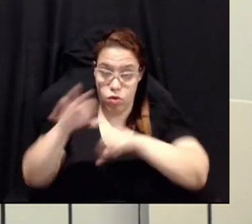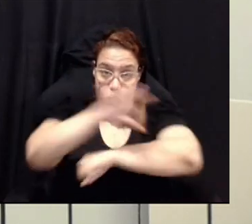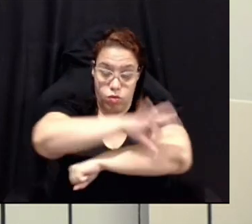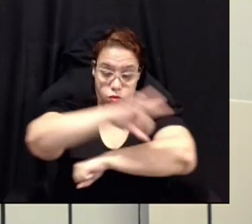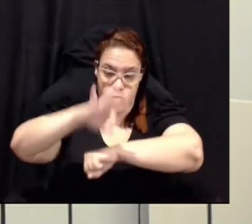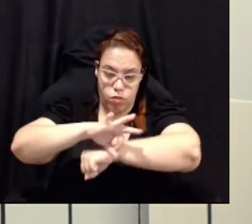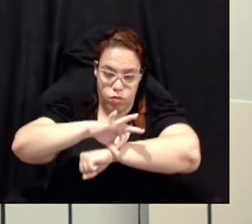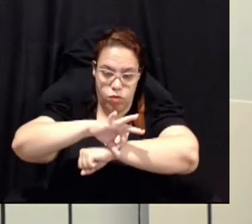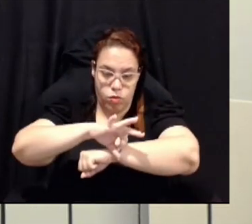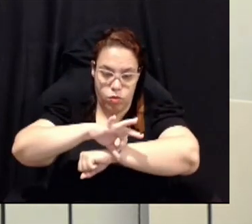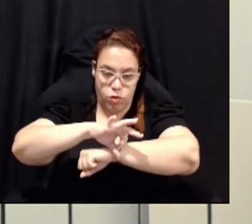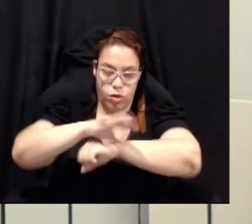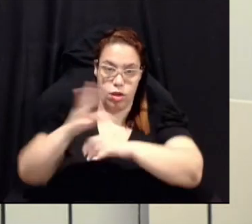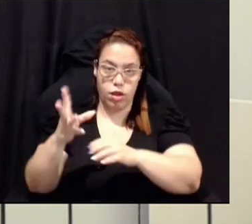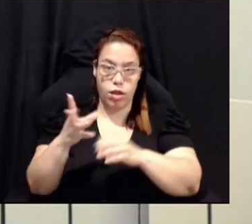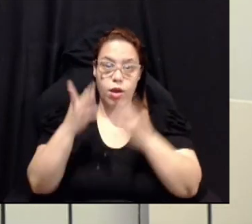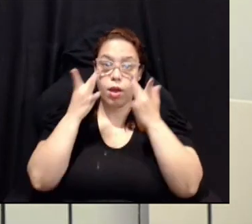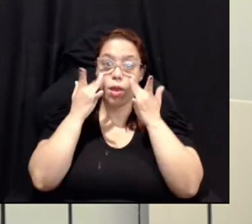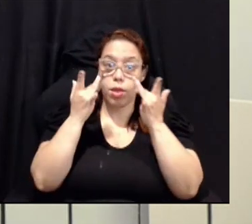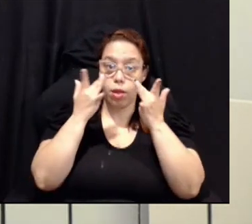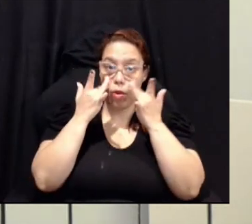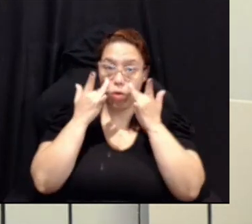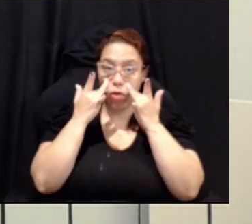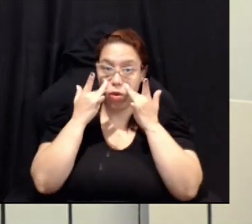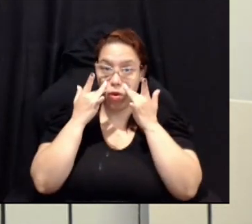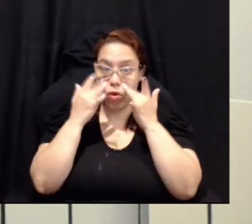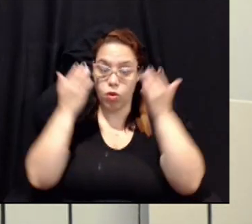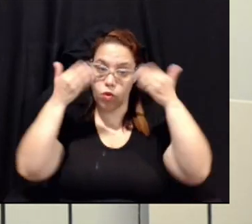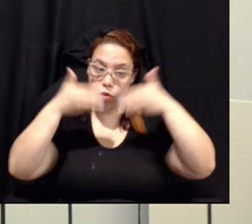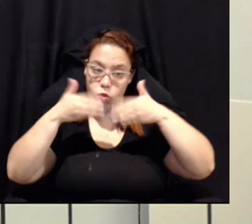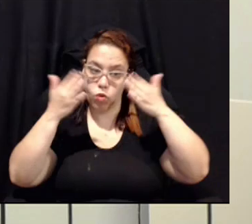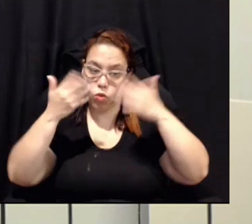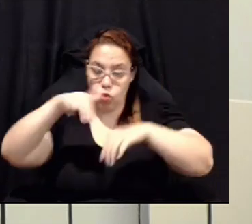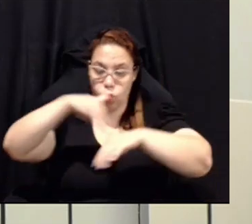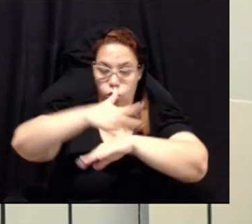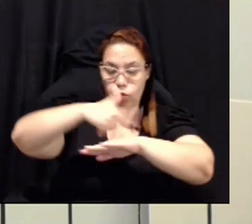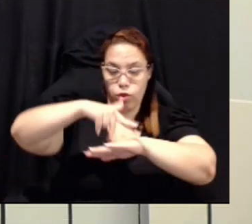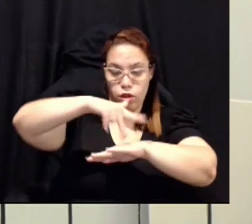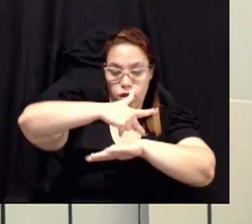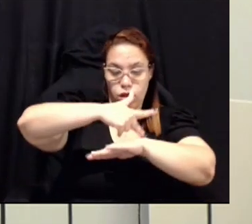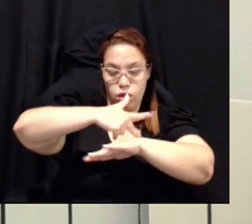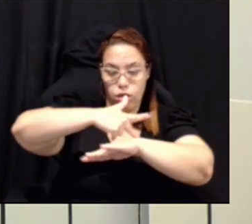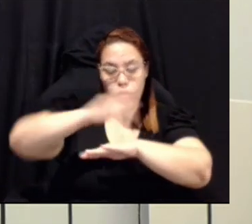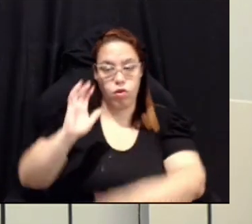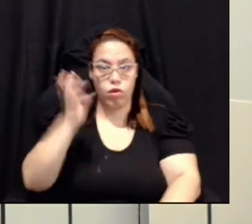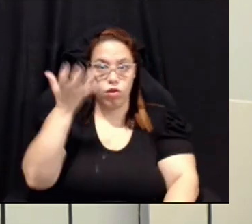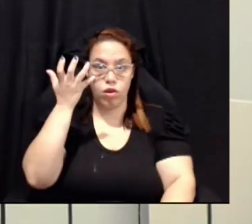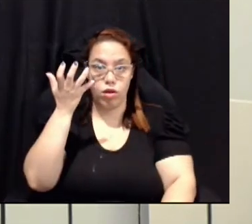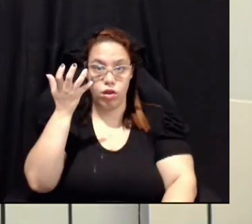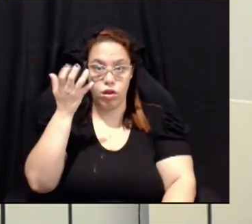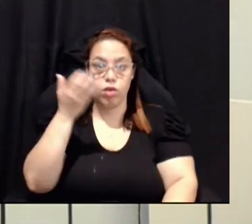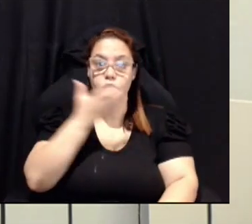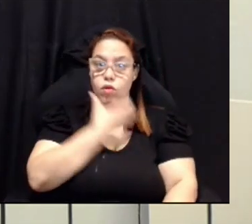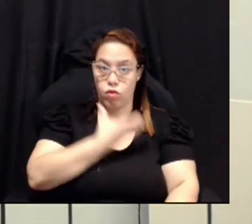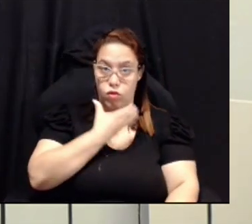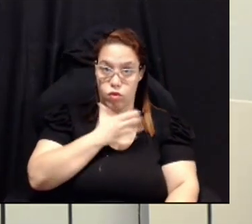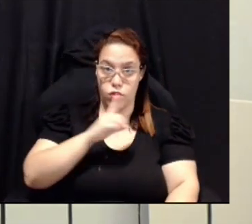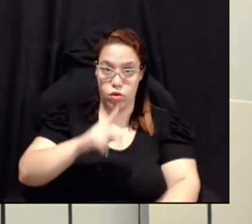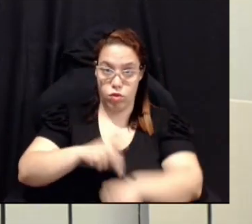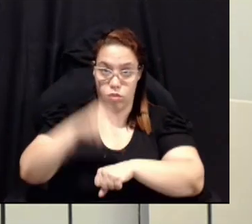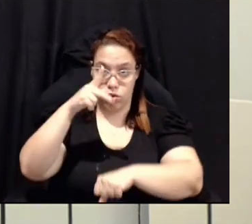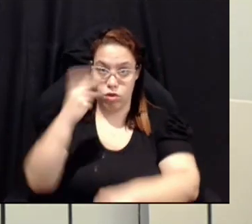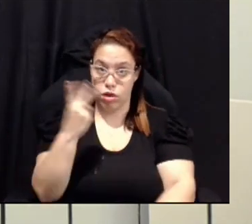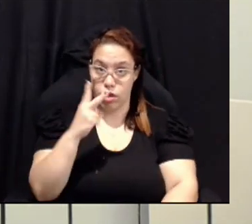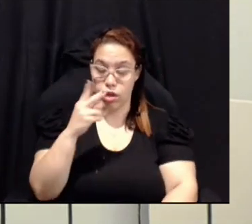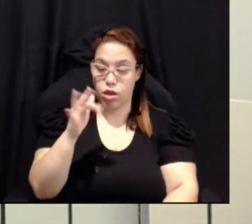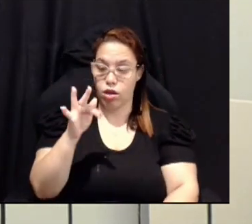artes cênicas, artes visuais, dança, elas vão ocorrer em dezembro após a segunda fase.